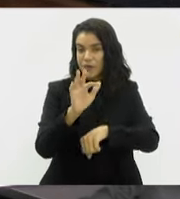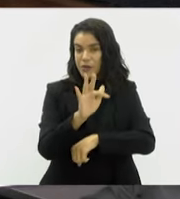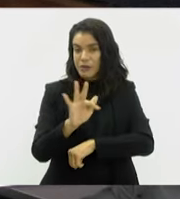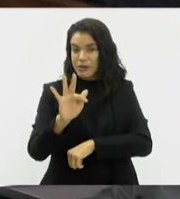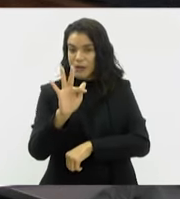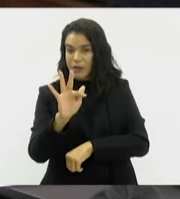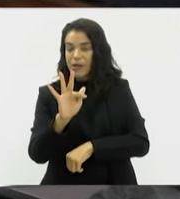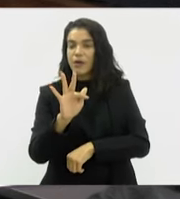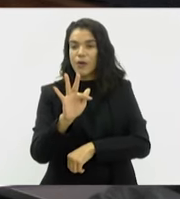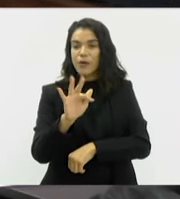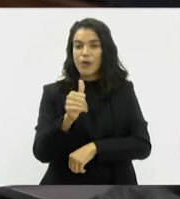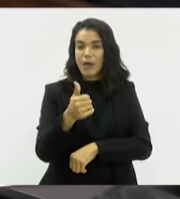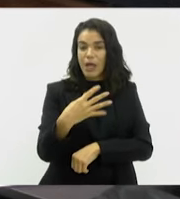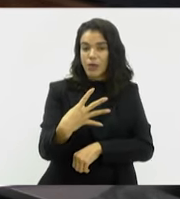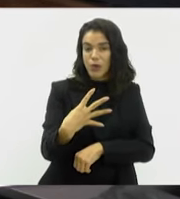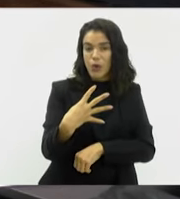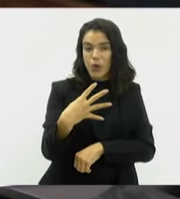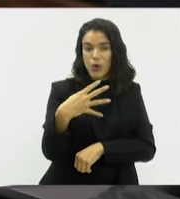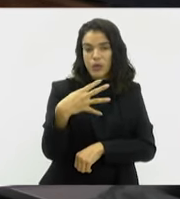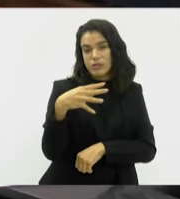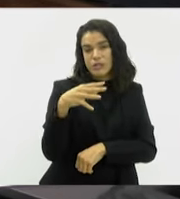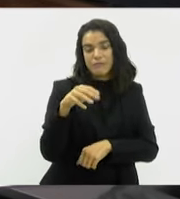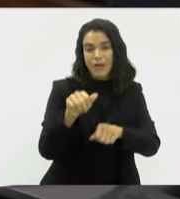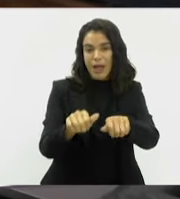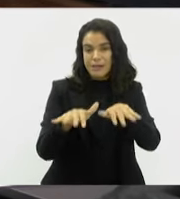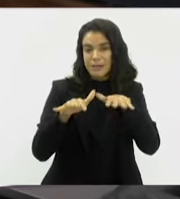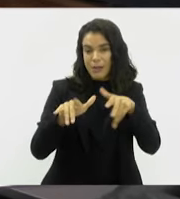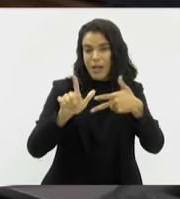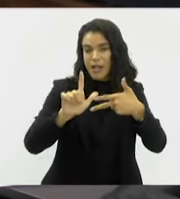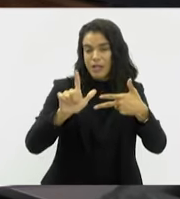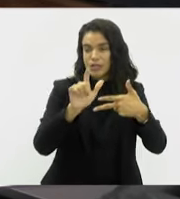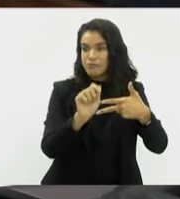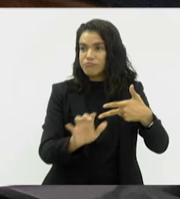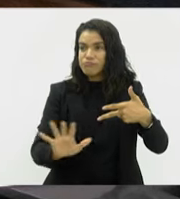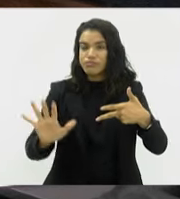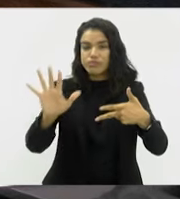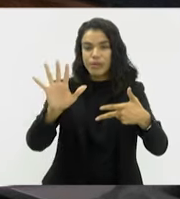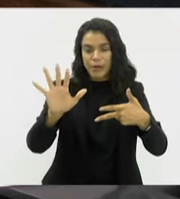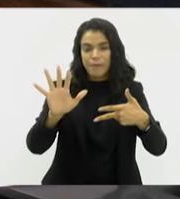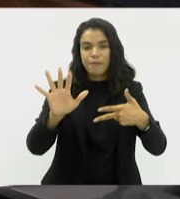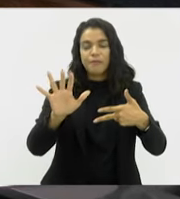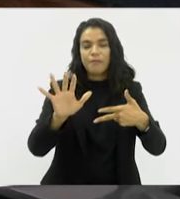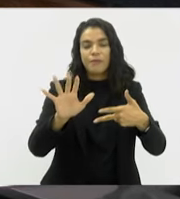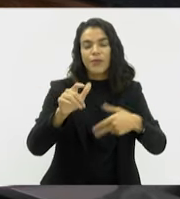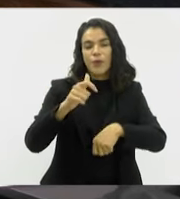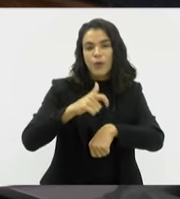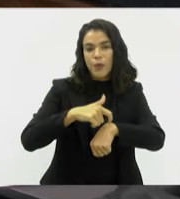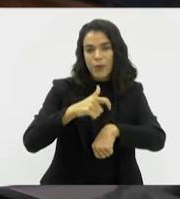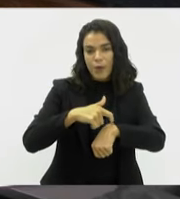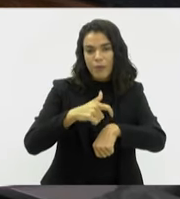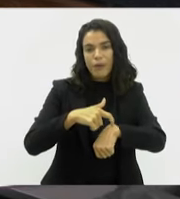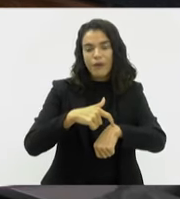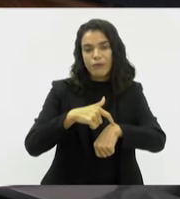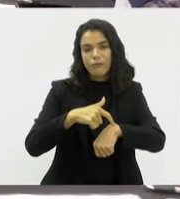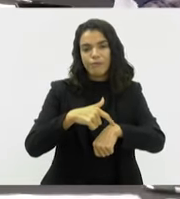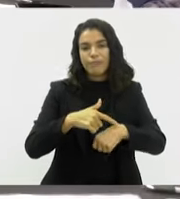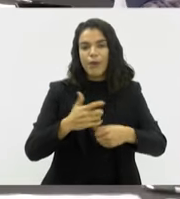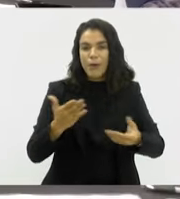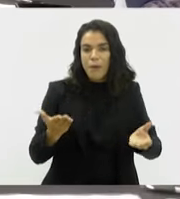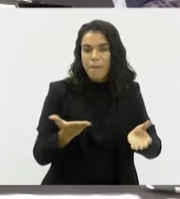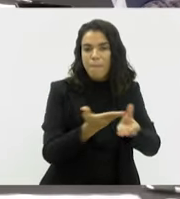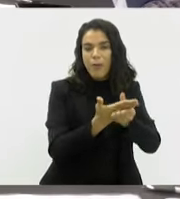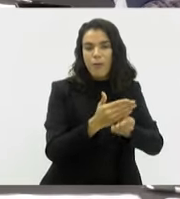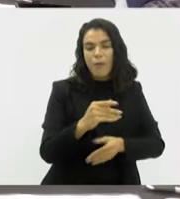no mínimo 14 assembleias legislativas no Brasil, que é autorizado, a partir do momento que se tenha isso, a ingressar com uma